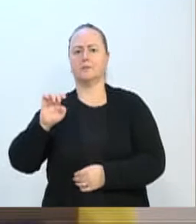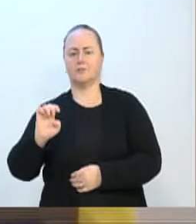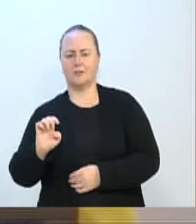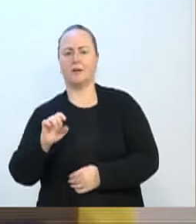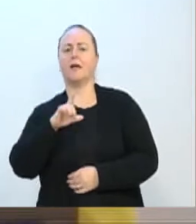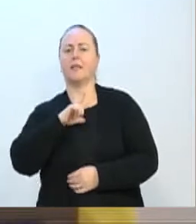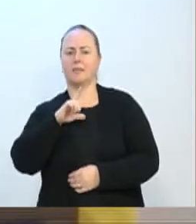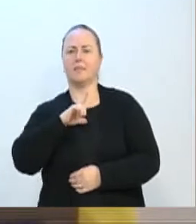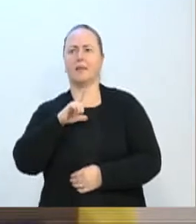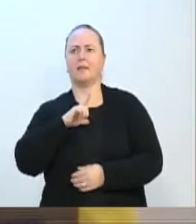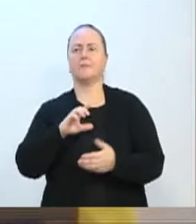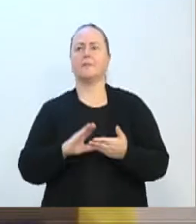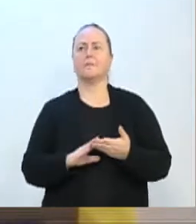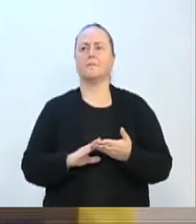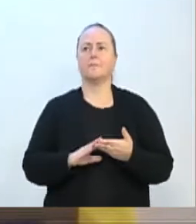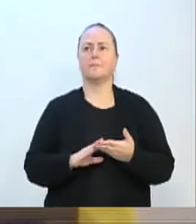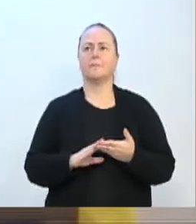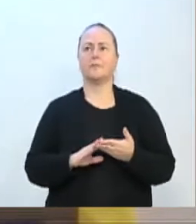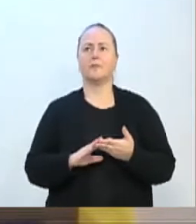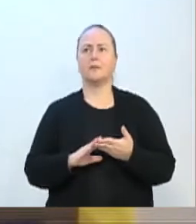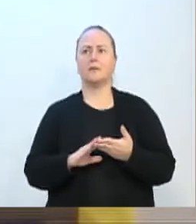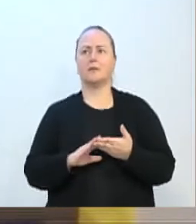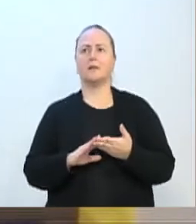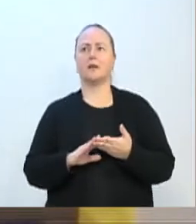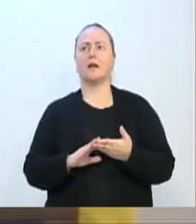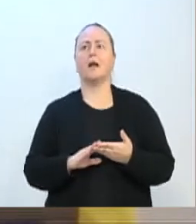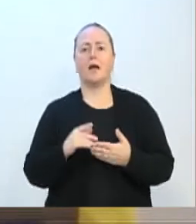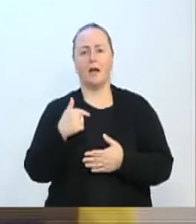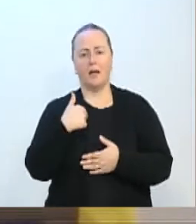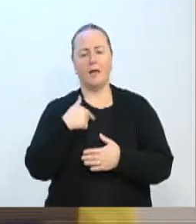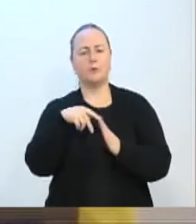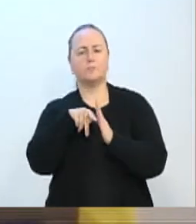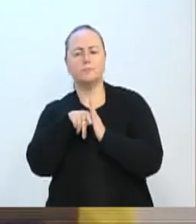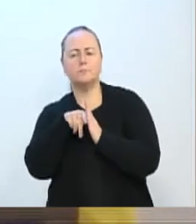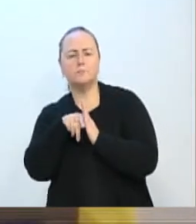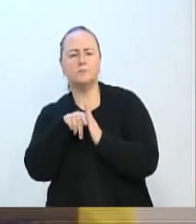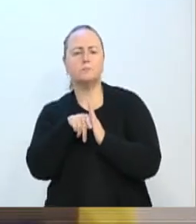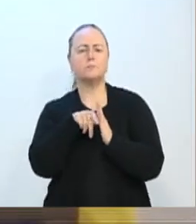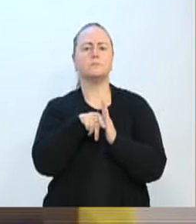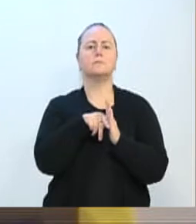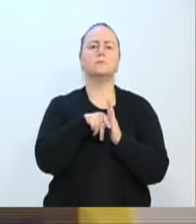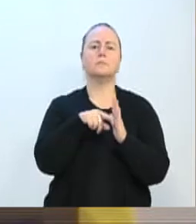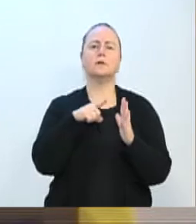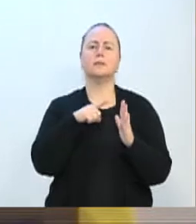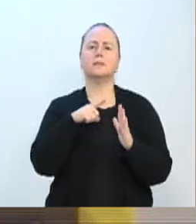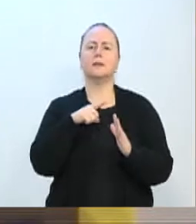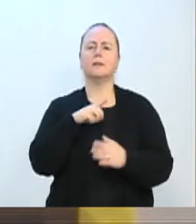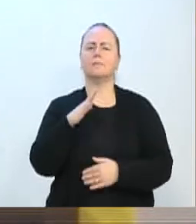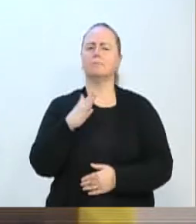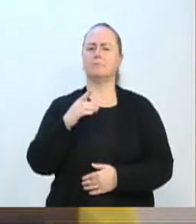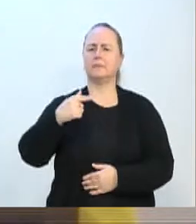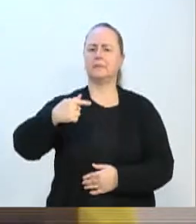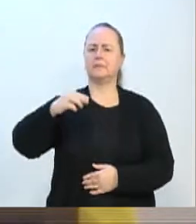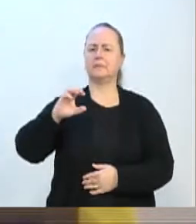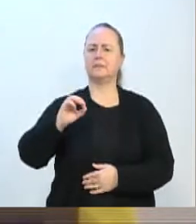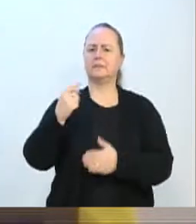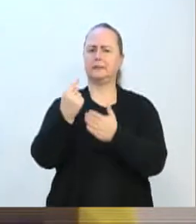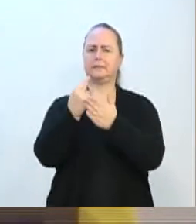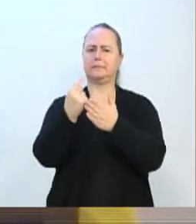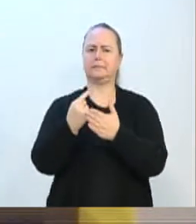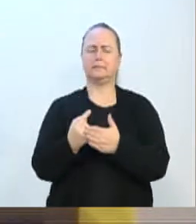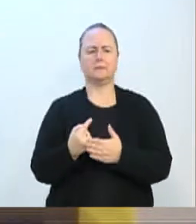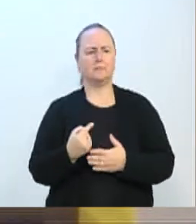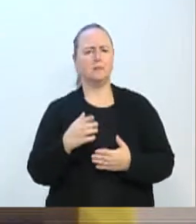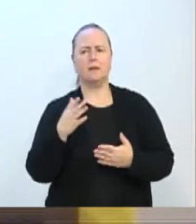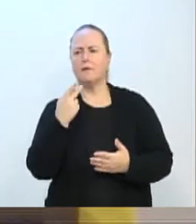eu interroguei a pessoa que trabalhava no censo, que me fez cerca de 70 perguntas, e eu perguntei: você não vai me